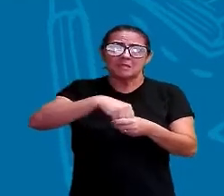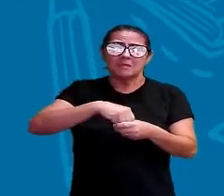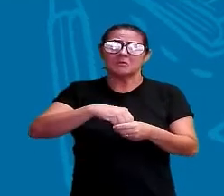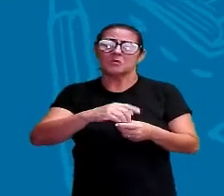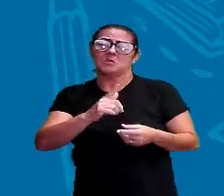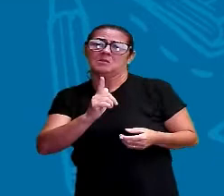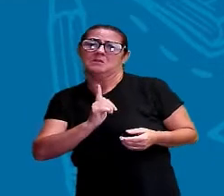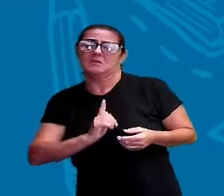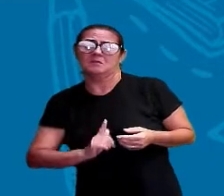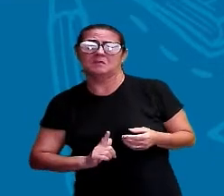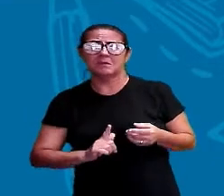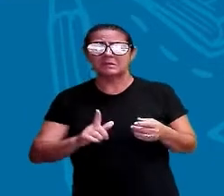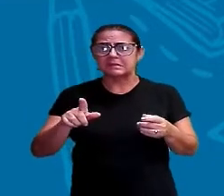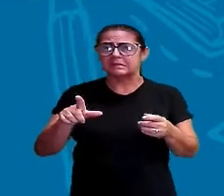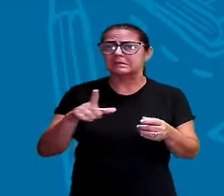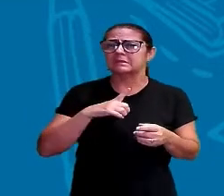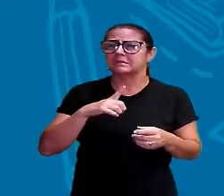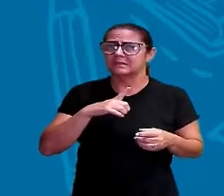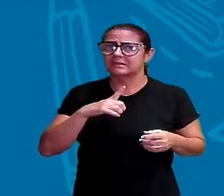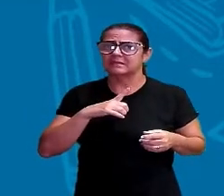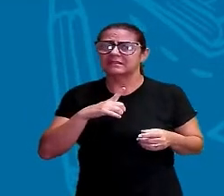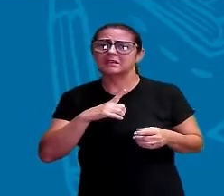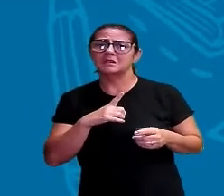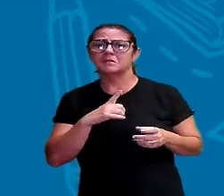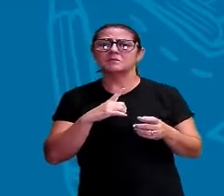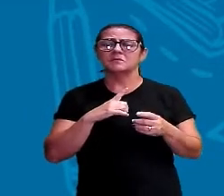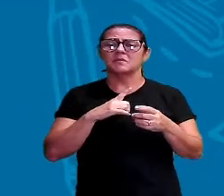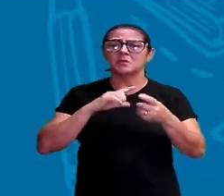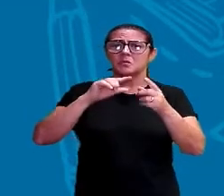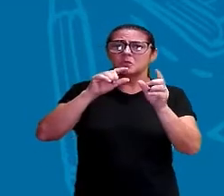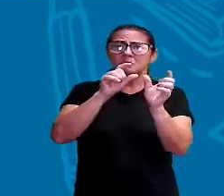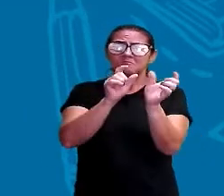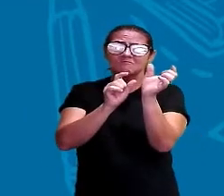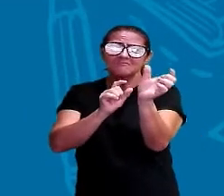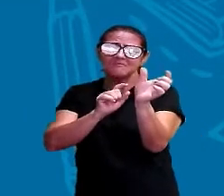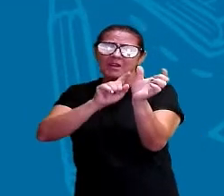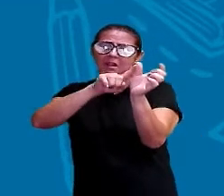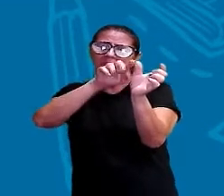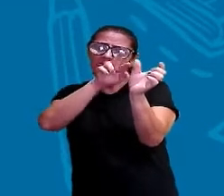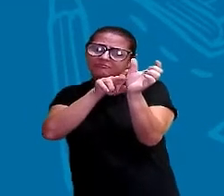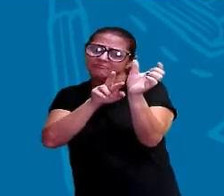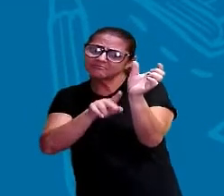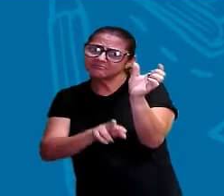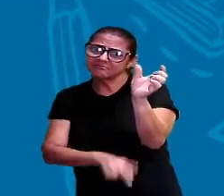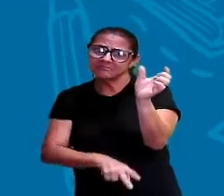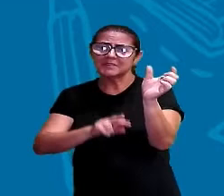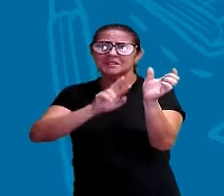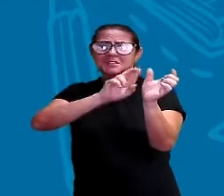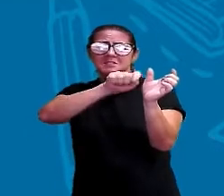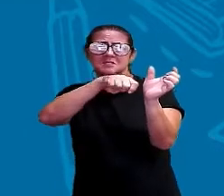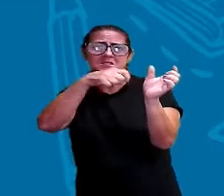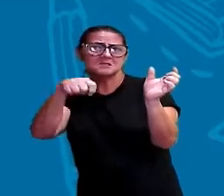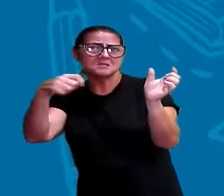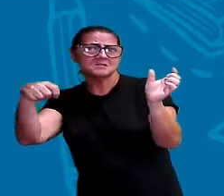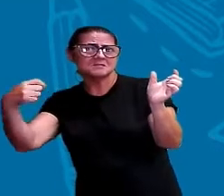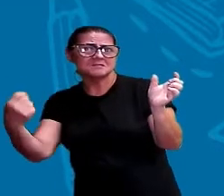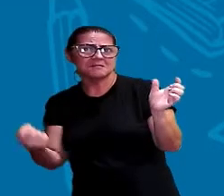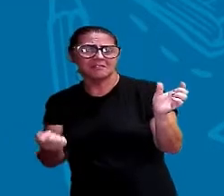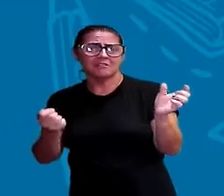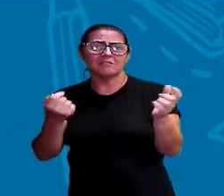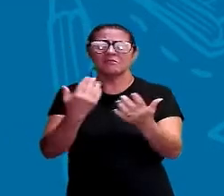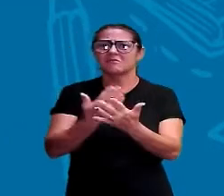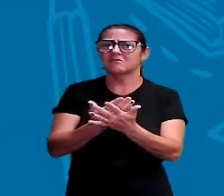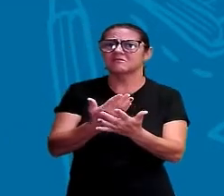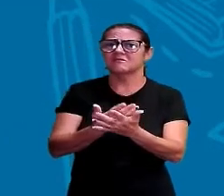campo morfológico, temos também um campo semântico e é isso que a gente vai ver, o campo semântico da palavra. A gente vai estudar